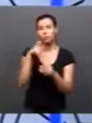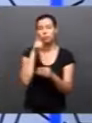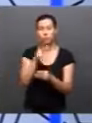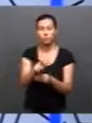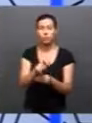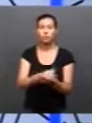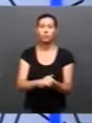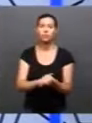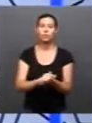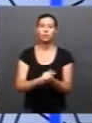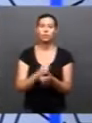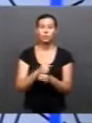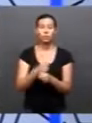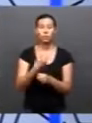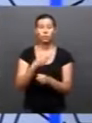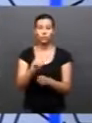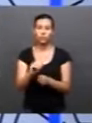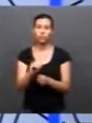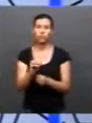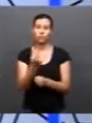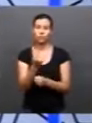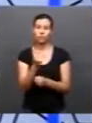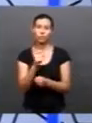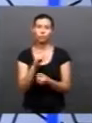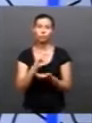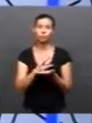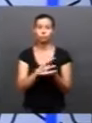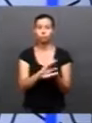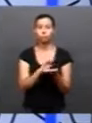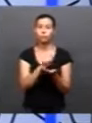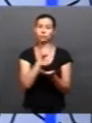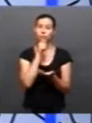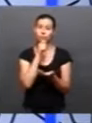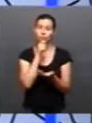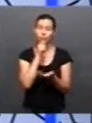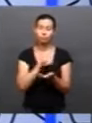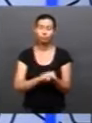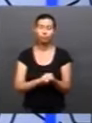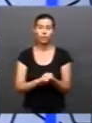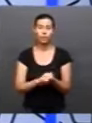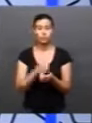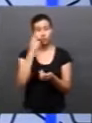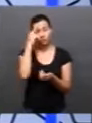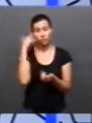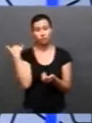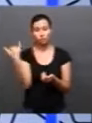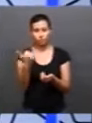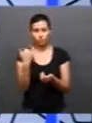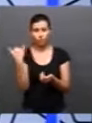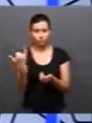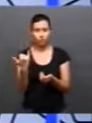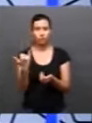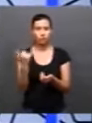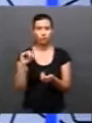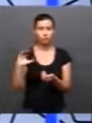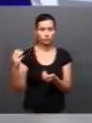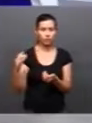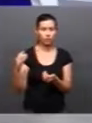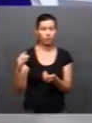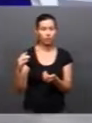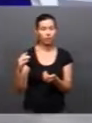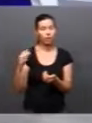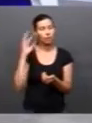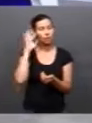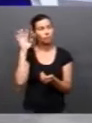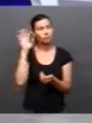pessoas já têm essa consciência de que a ciência tem uma importância na nossa vida, imagina não ter dinheiro para continuar trabalhando nesse